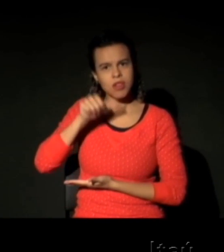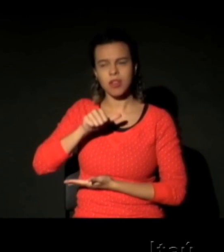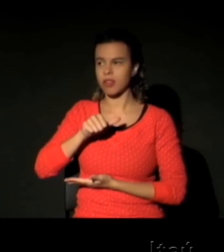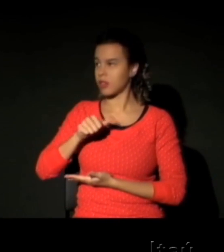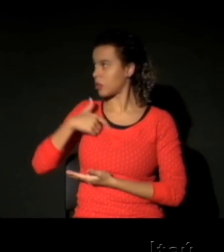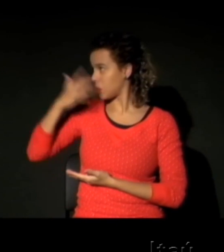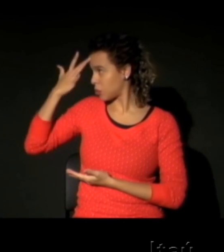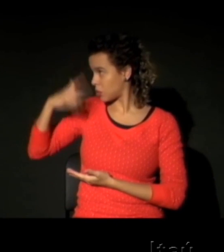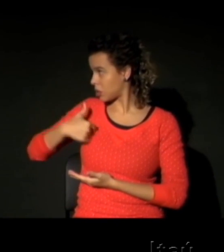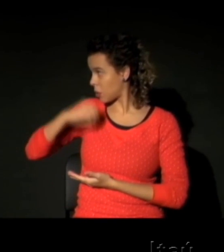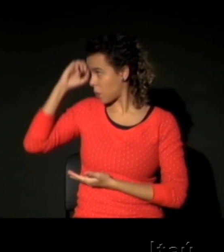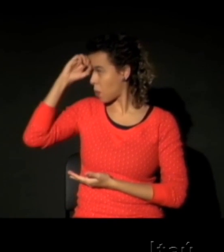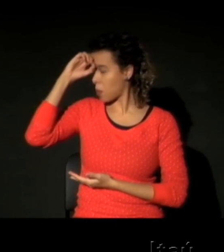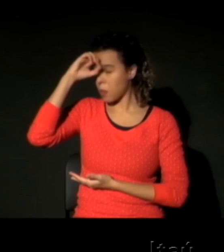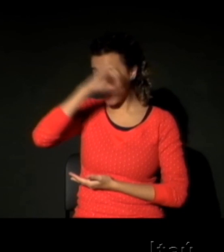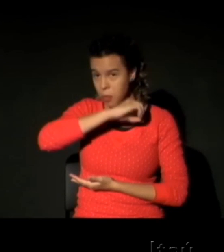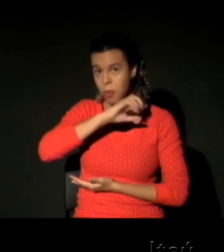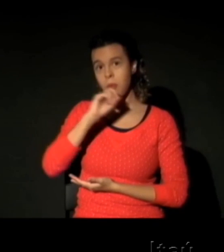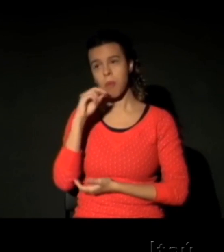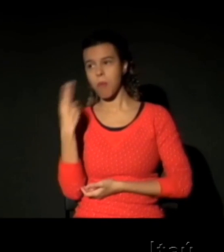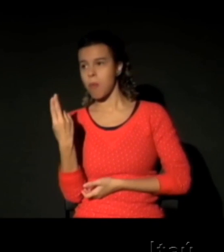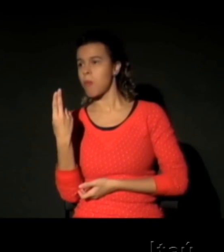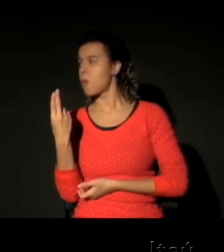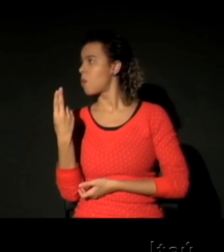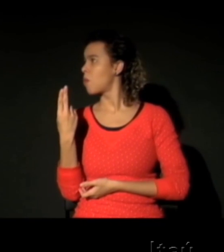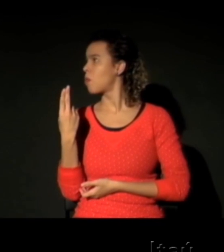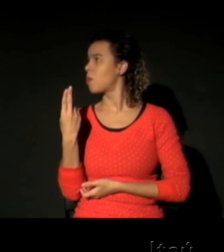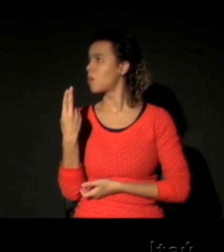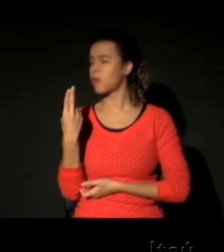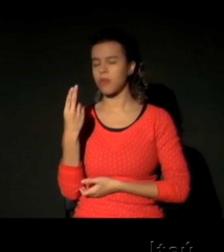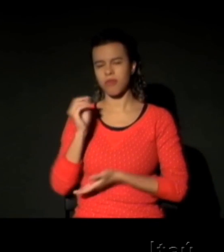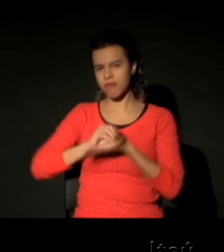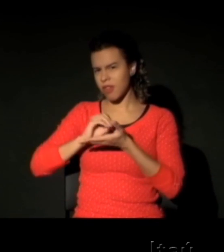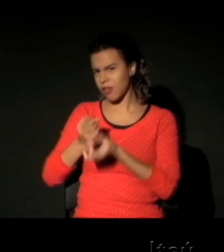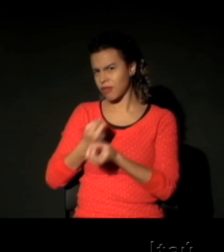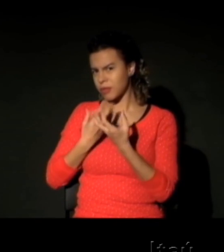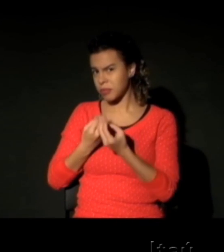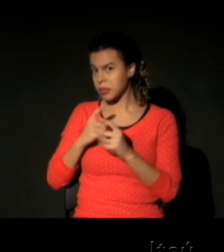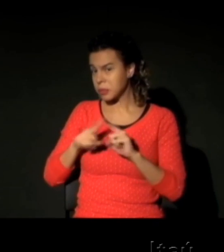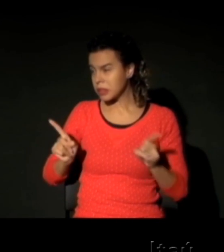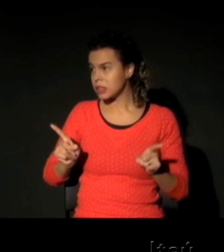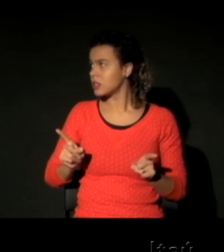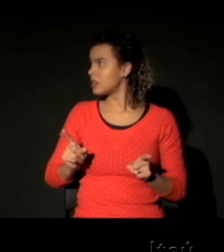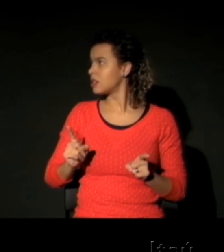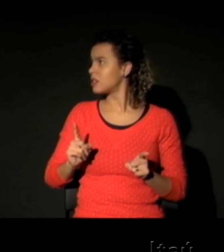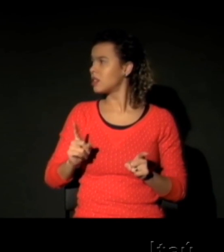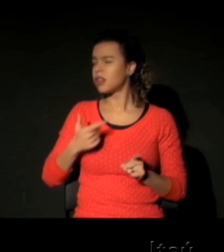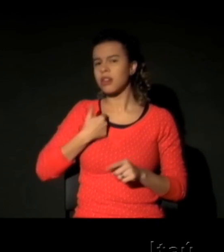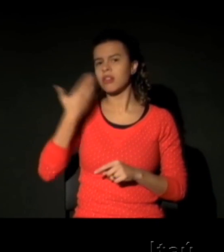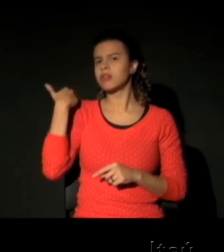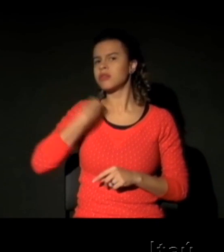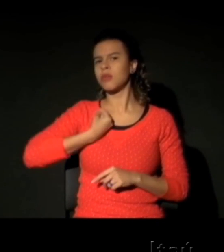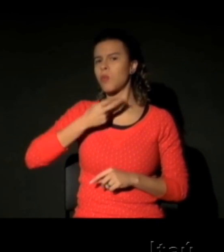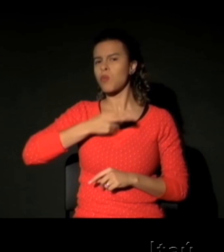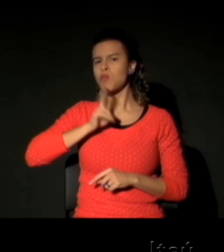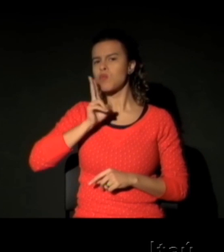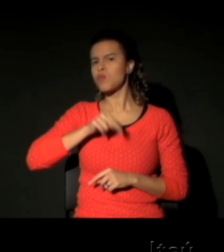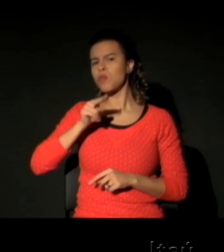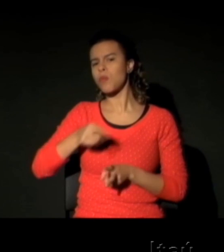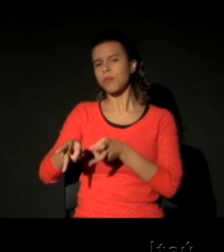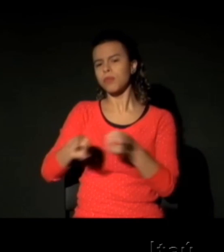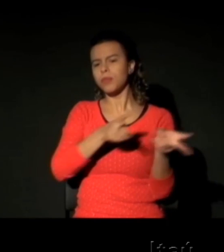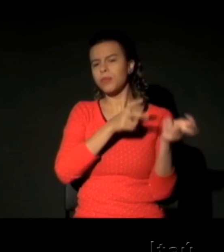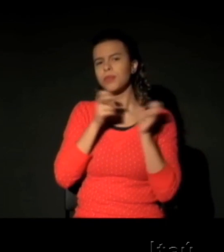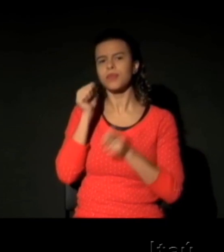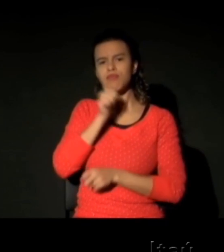não sei se Por ignorância ou né Eh falta de informação mas né Eh eu não tinha essa percepção